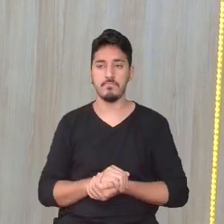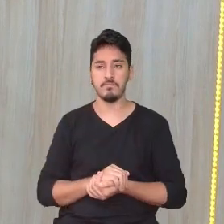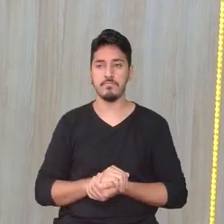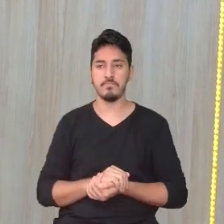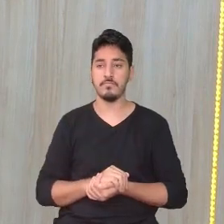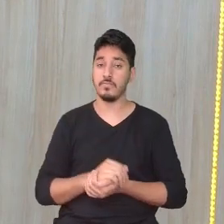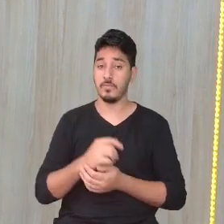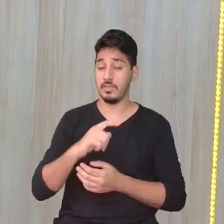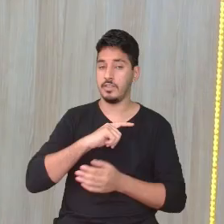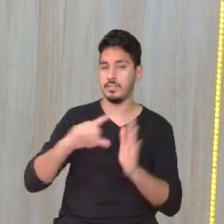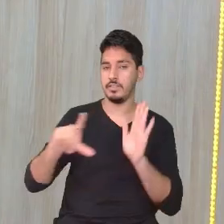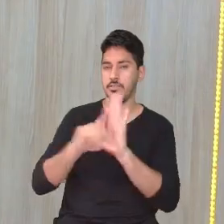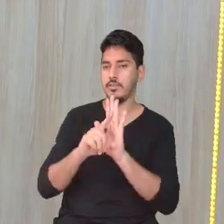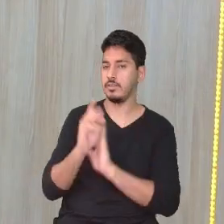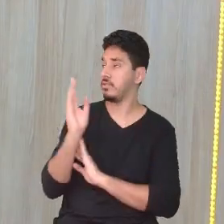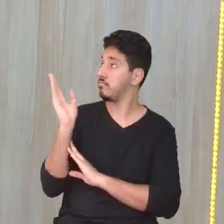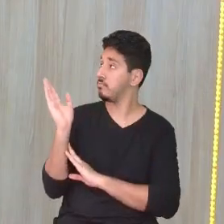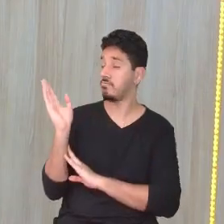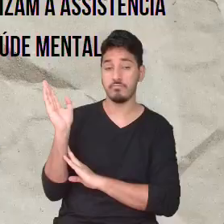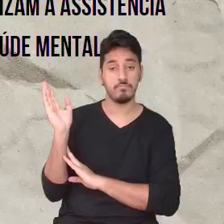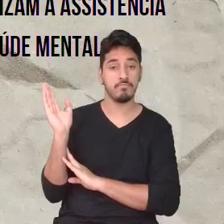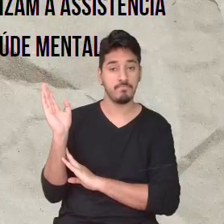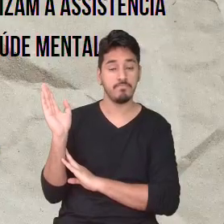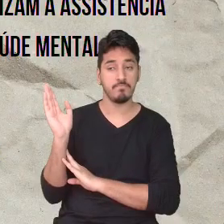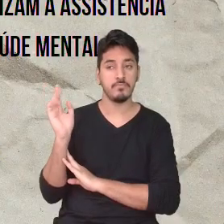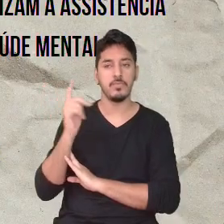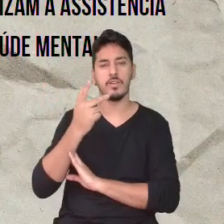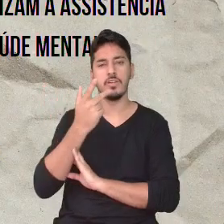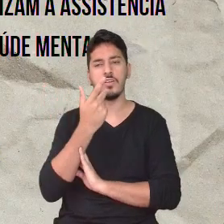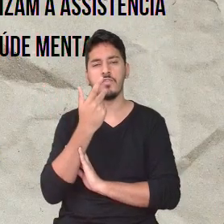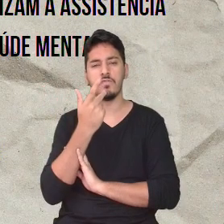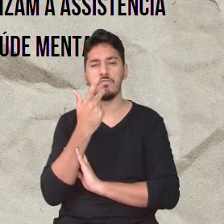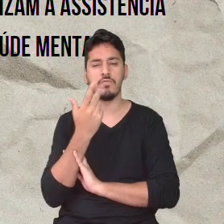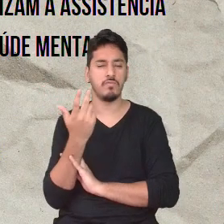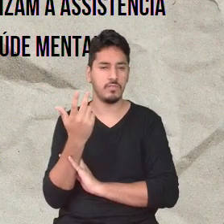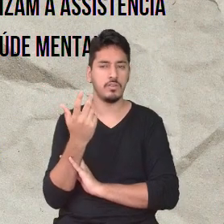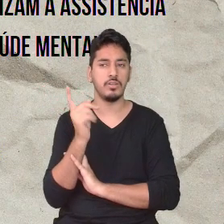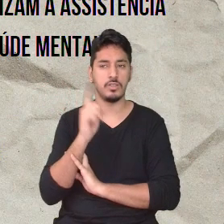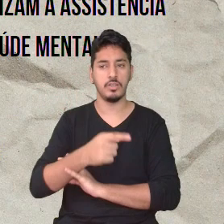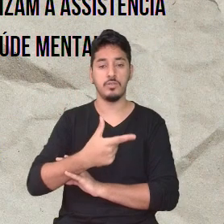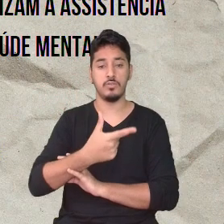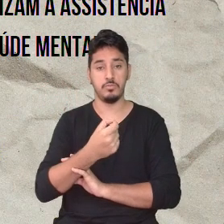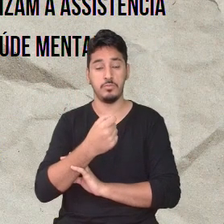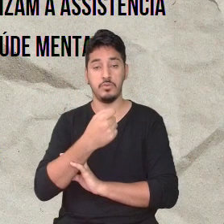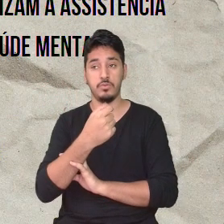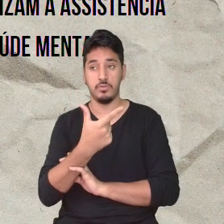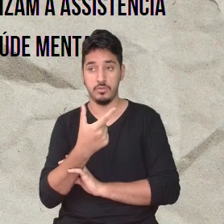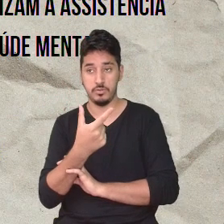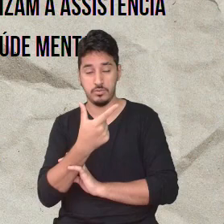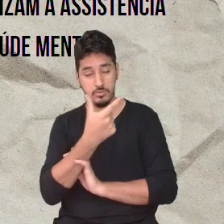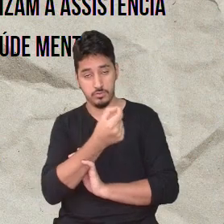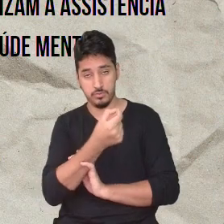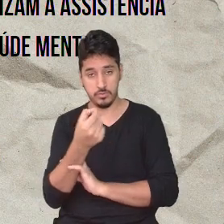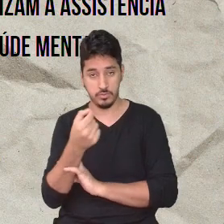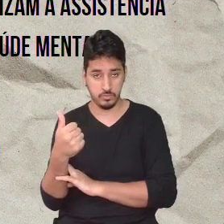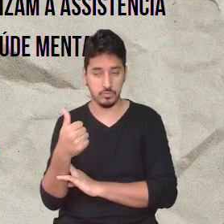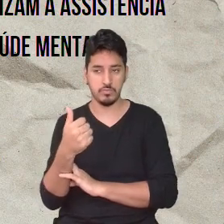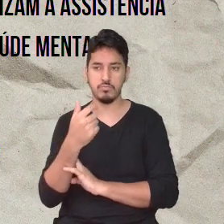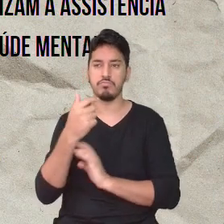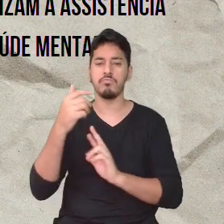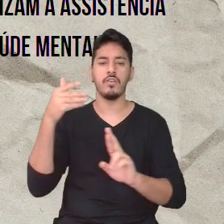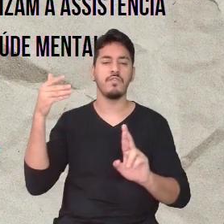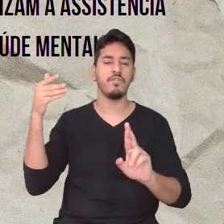Então, está aqui essa lei, que ela vem falando, que é de 2001, e é a principal referência